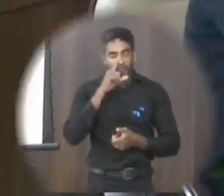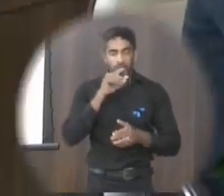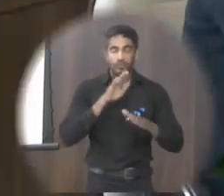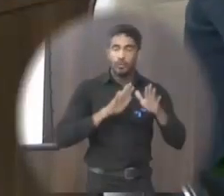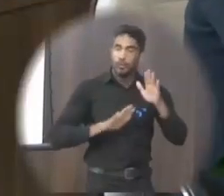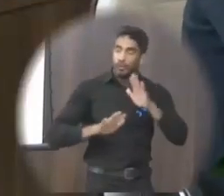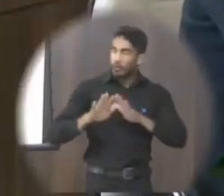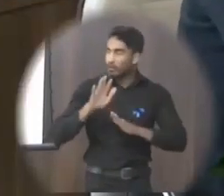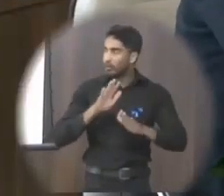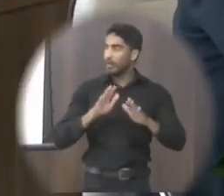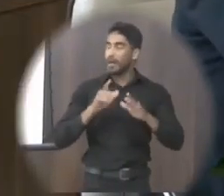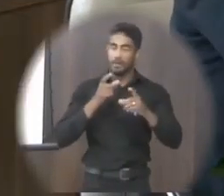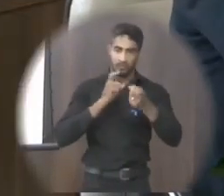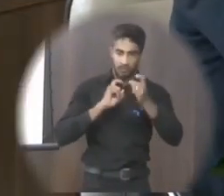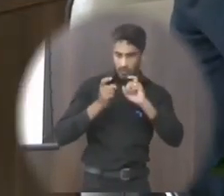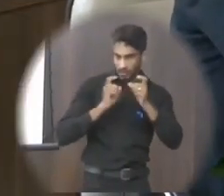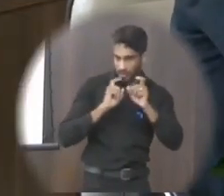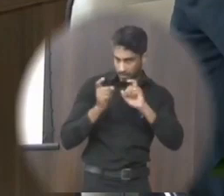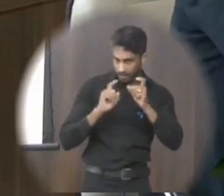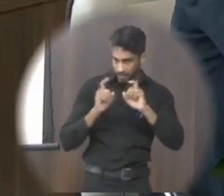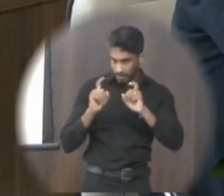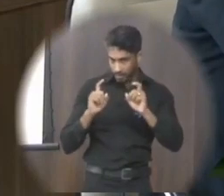de marcar uma reunião com